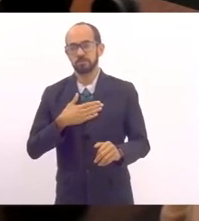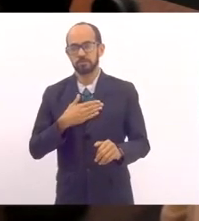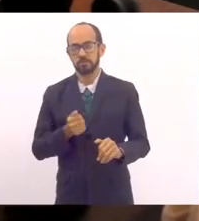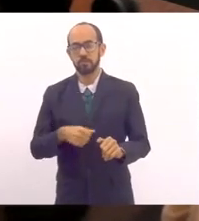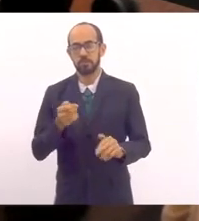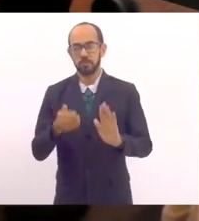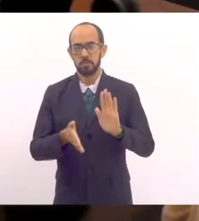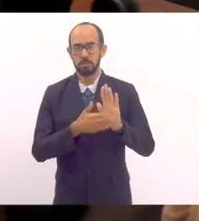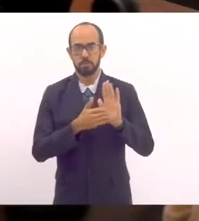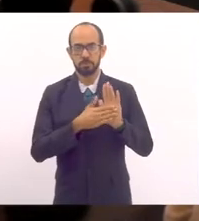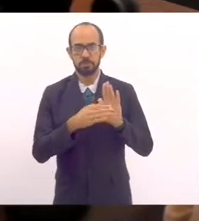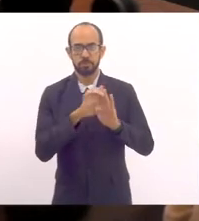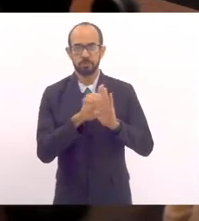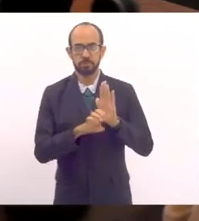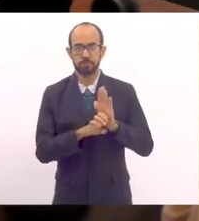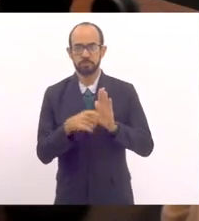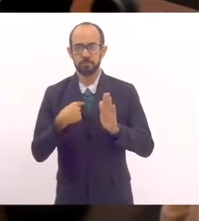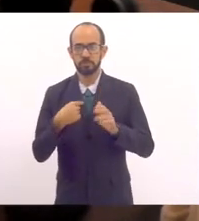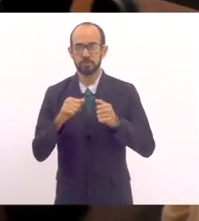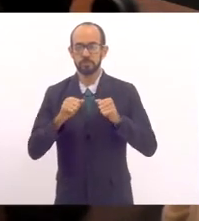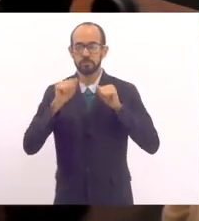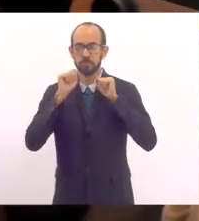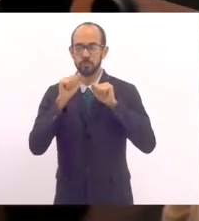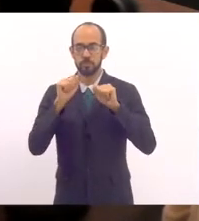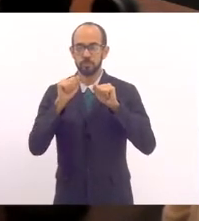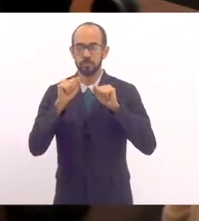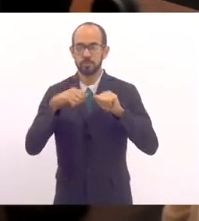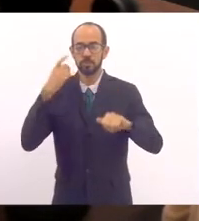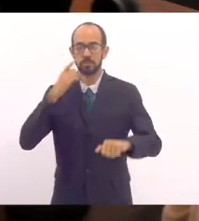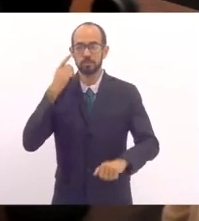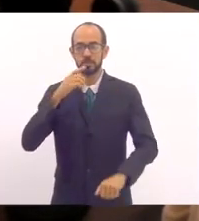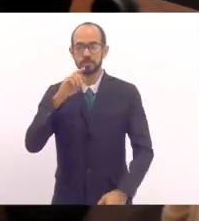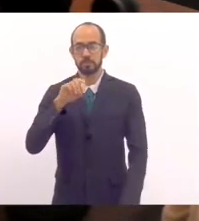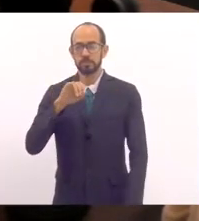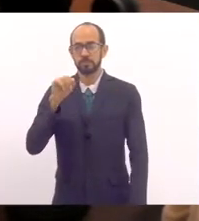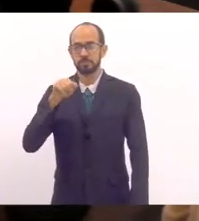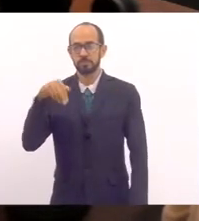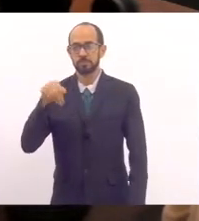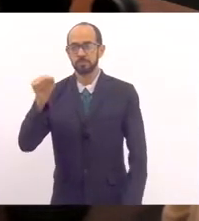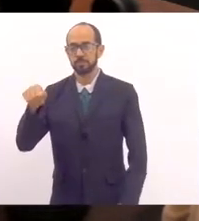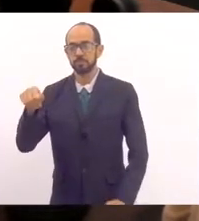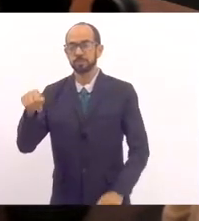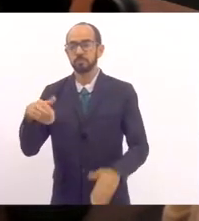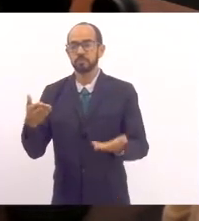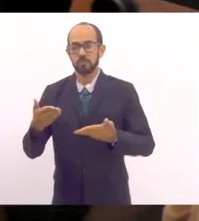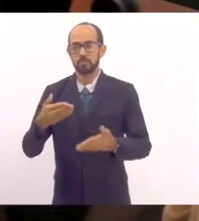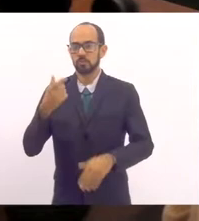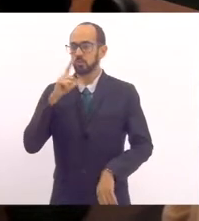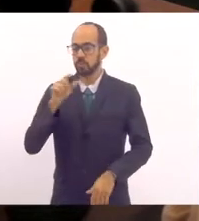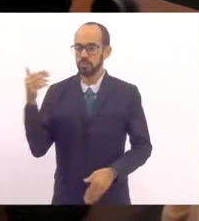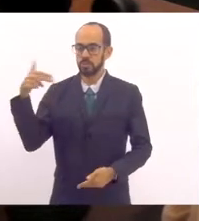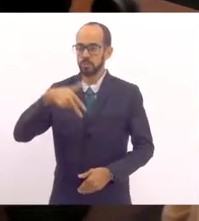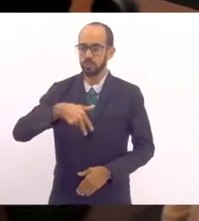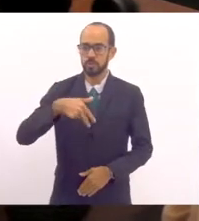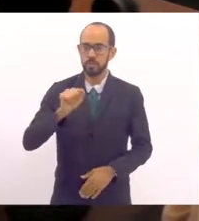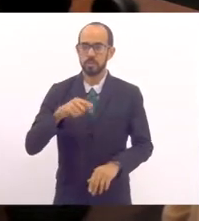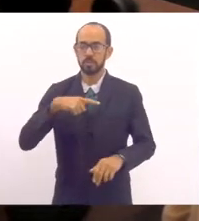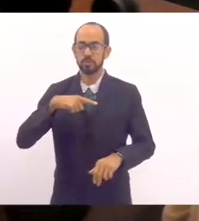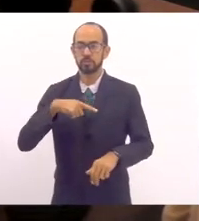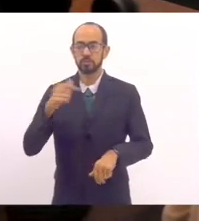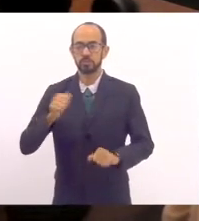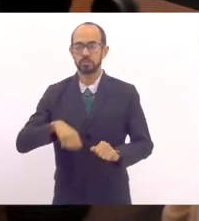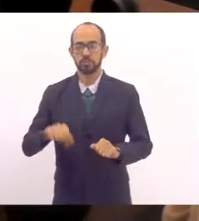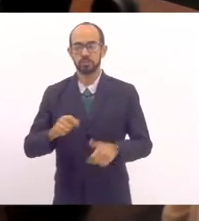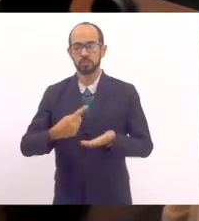que eu propus aqui como assessor da deputada Zeidan, que infelizmente não pôde vir hoje. Ela tinha uma agenda no norte do